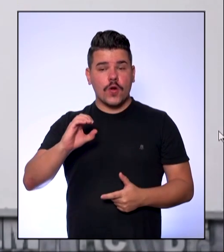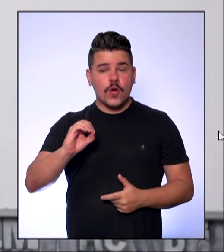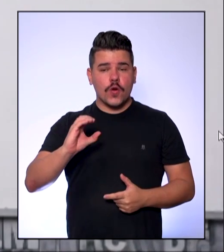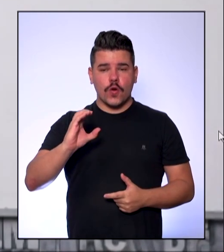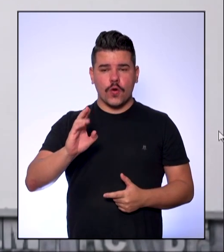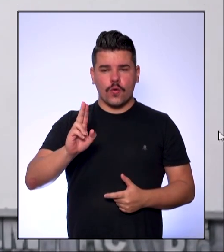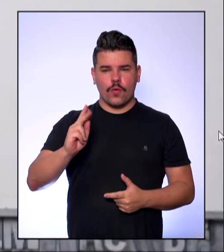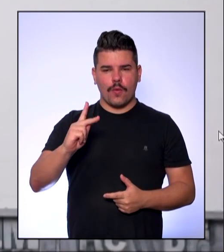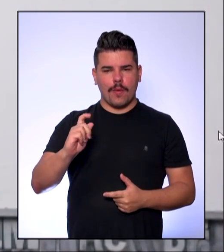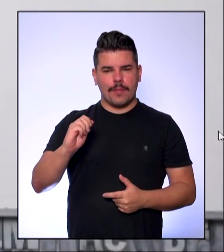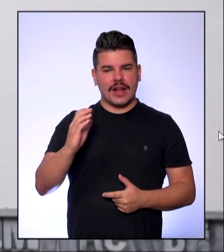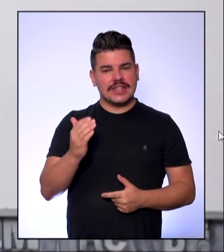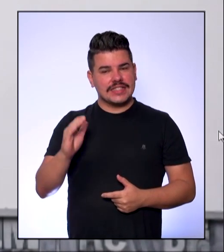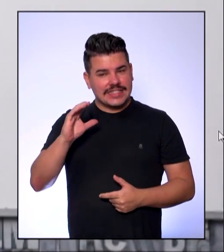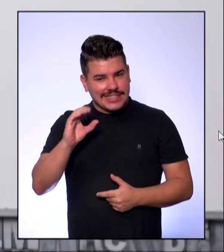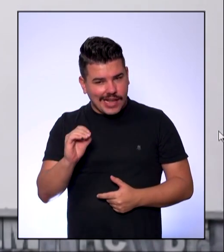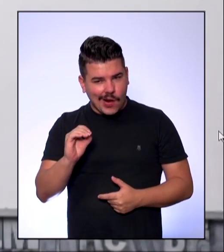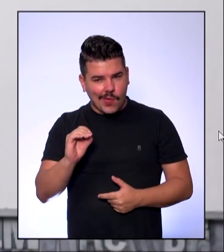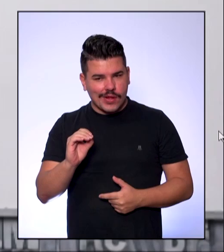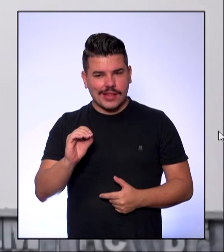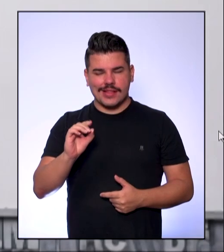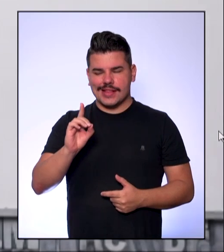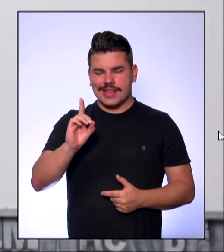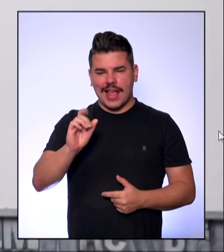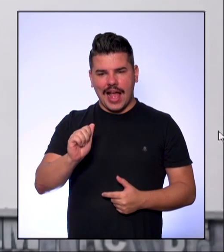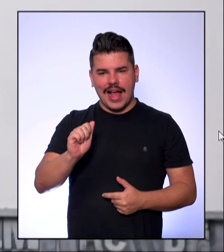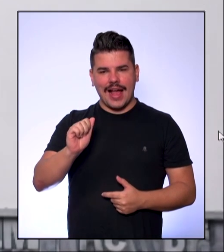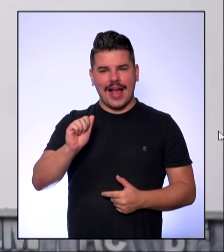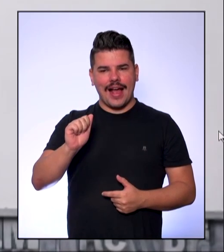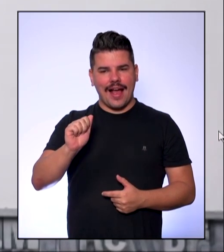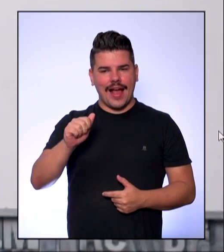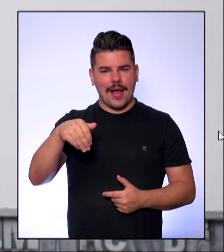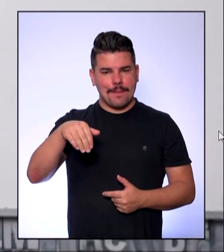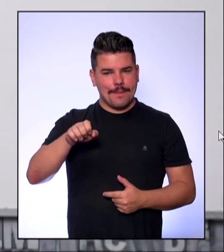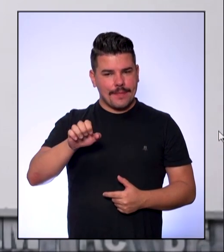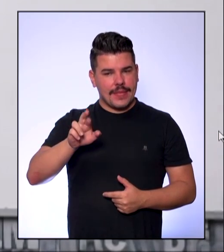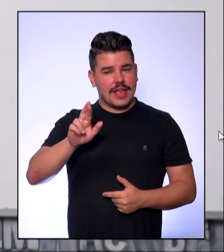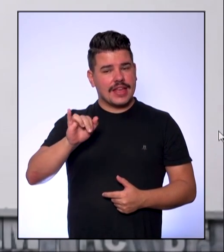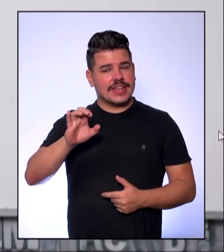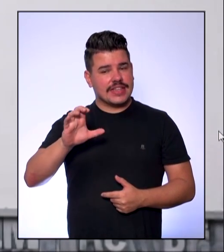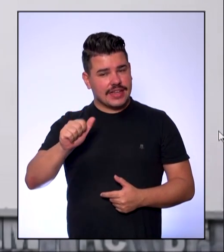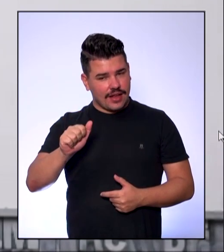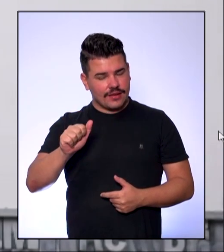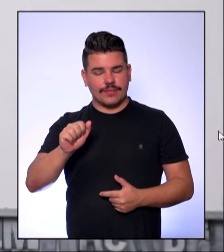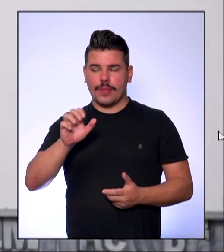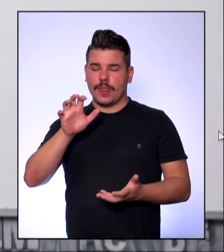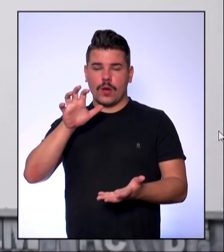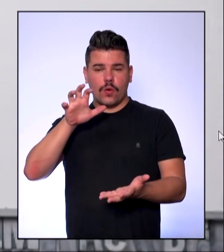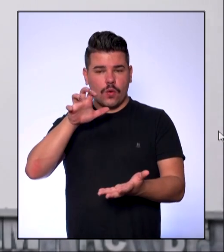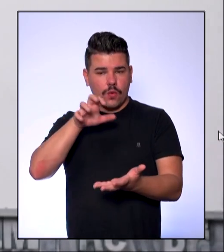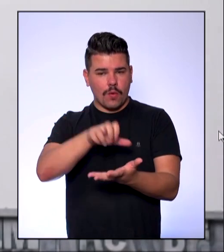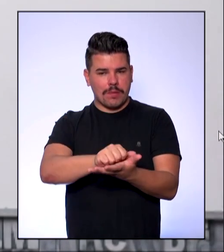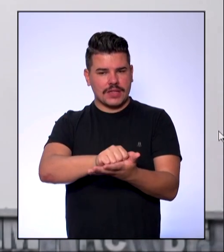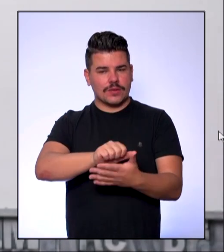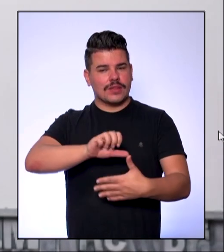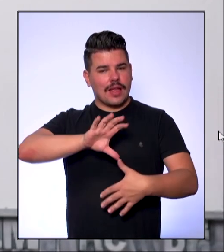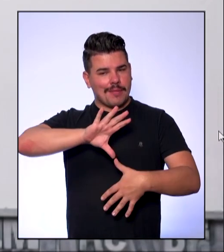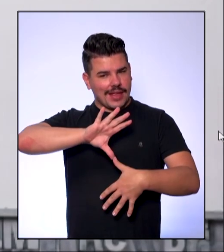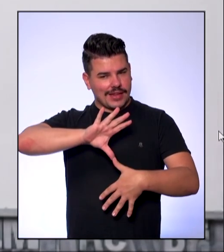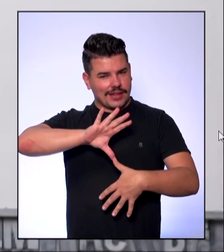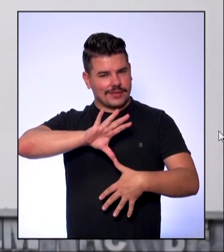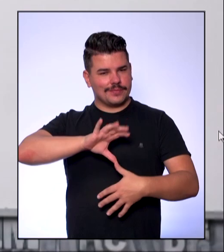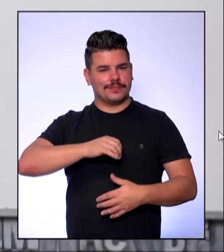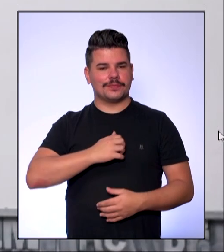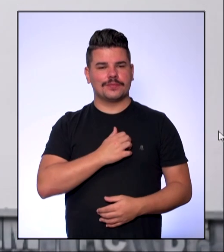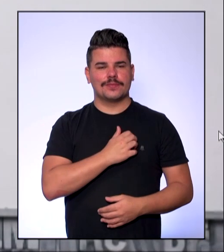América, tá? Ocupação da América, ela vai se dar com este tipo de indivíduo,